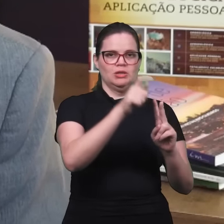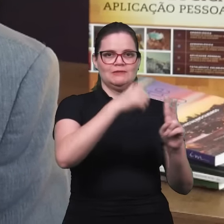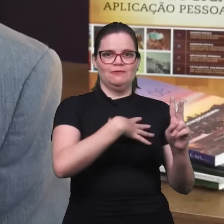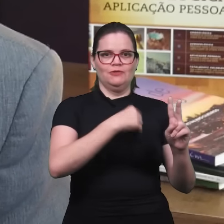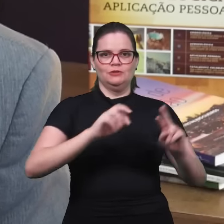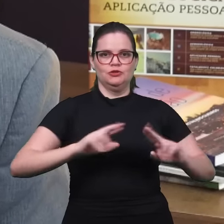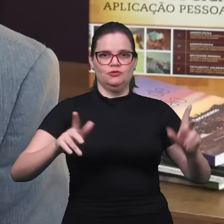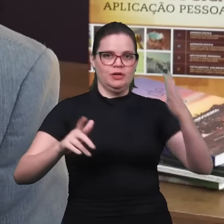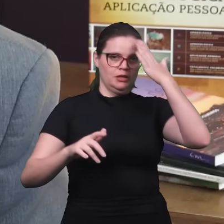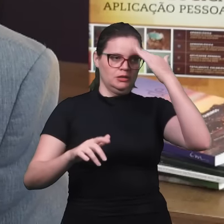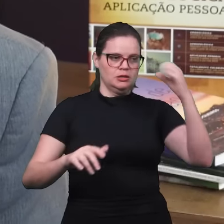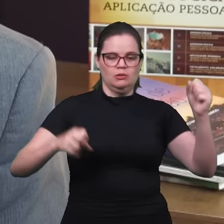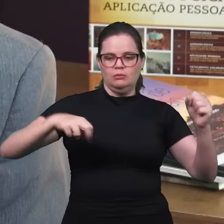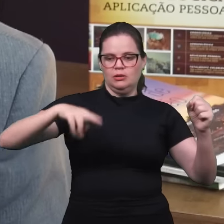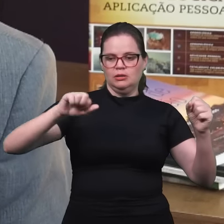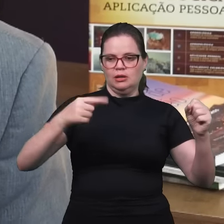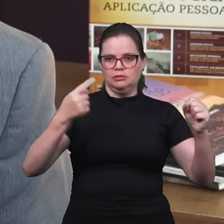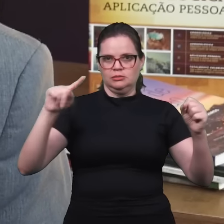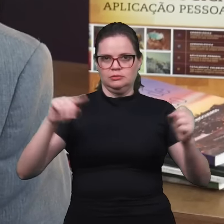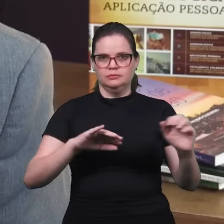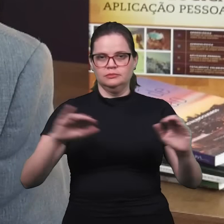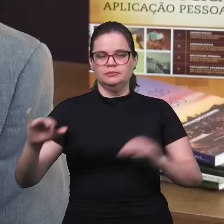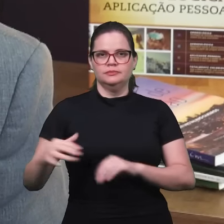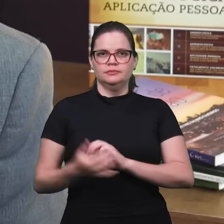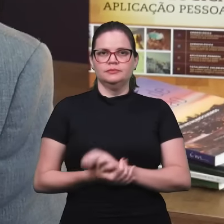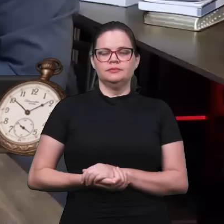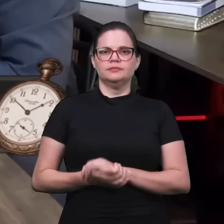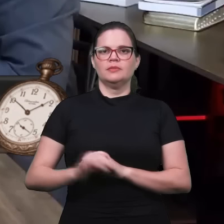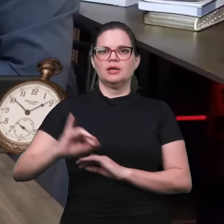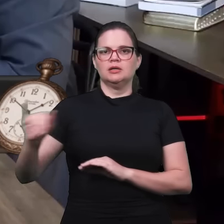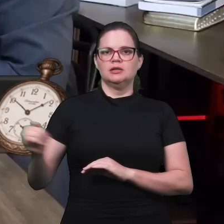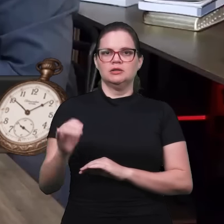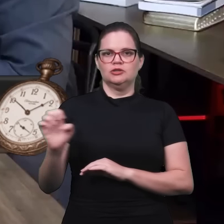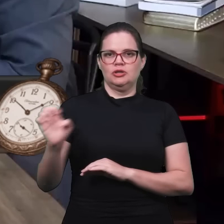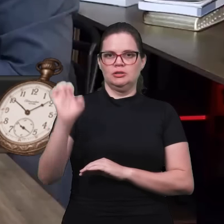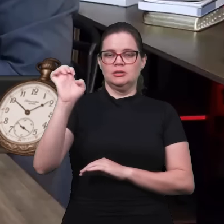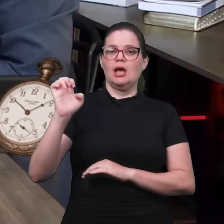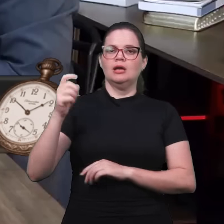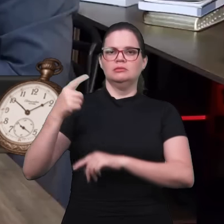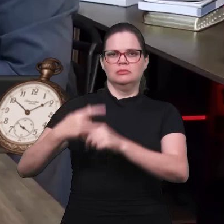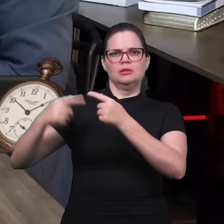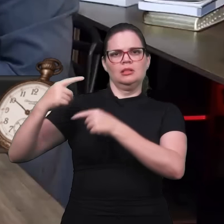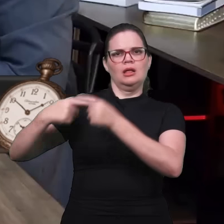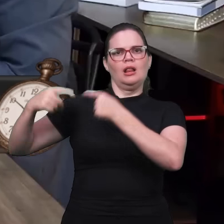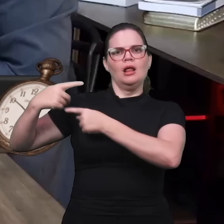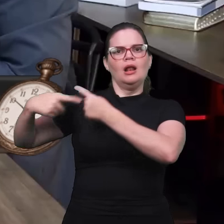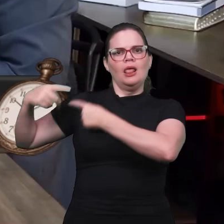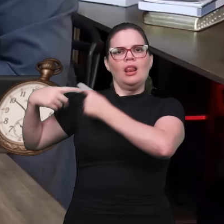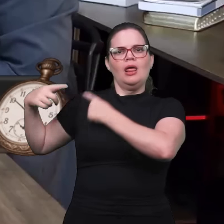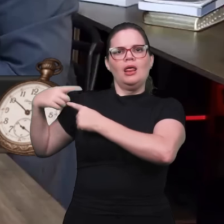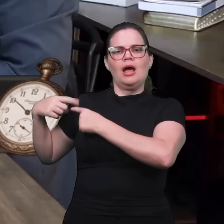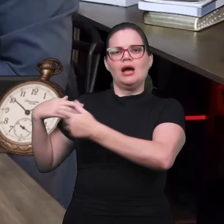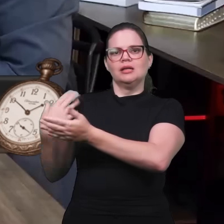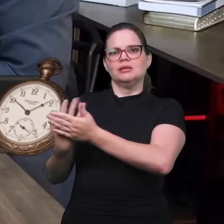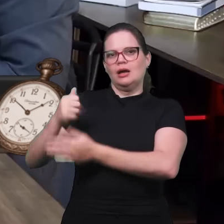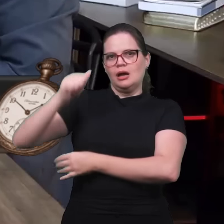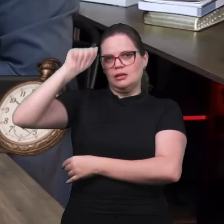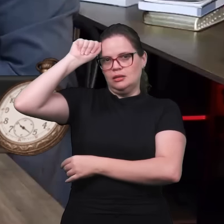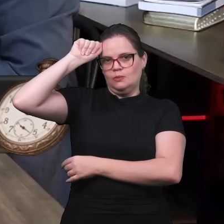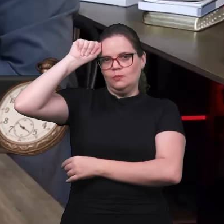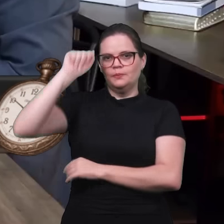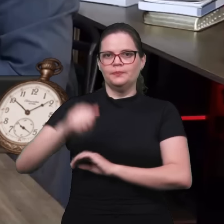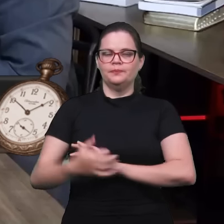Israel. Davi e Jessé. E a genealogia continua, porque ela vai até Adão.